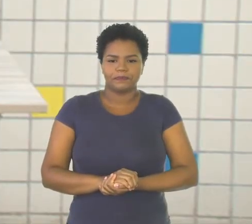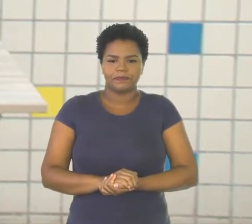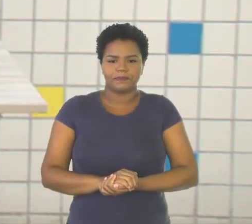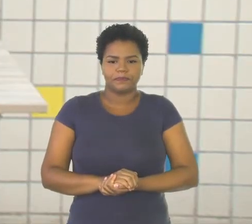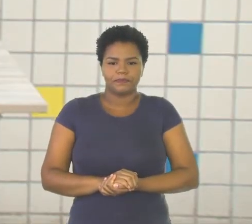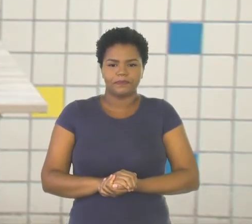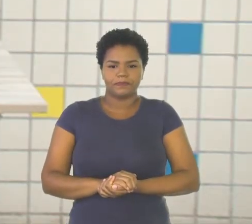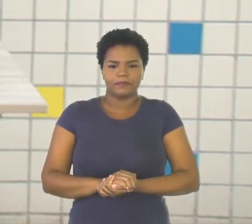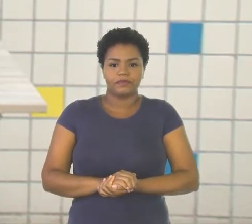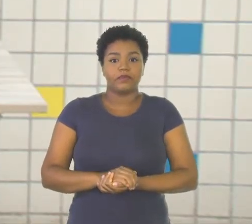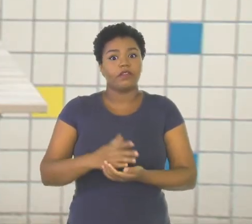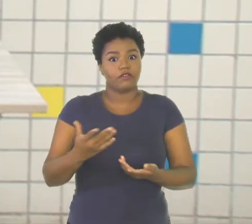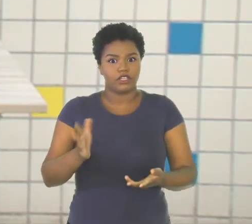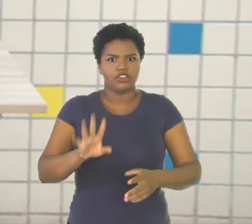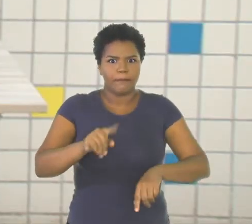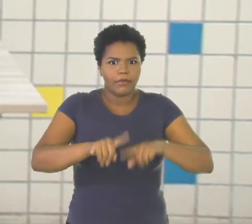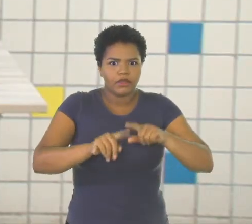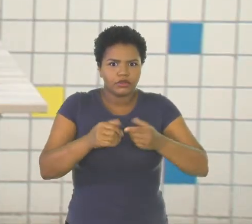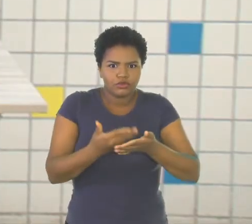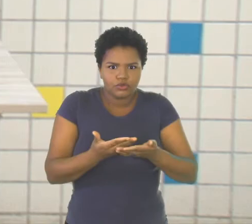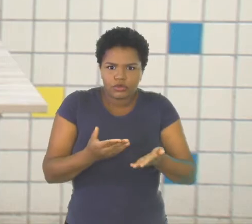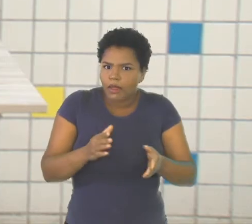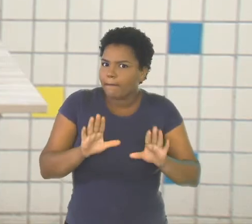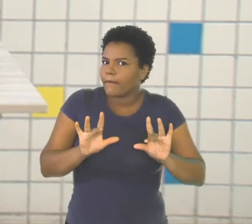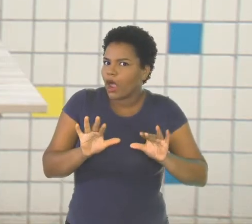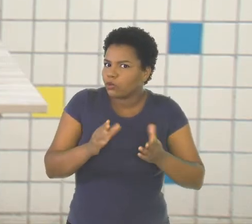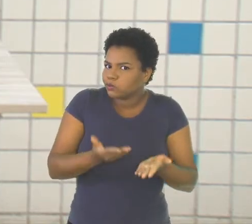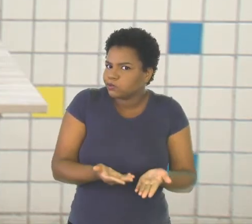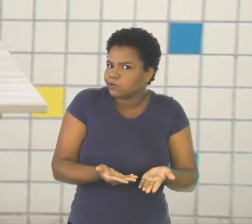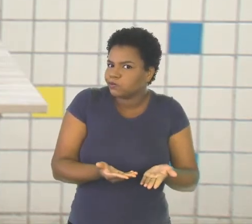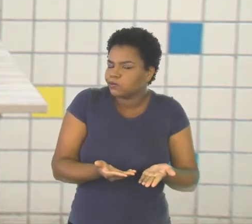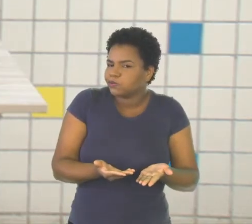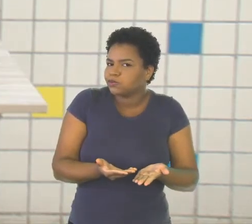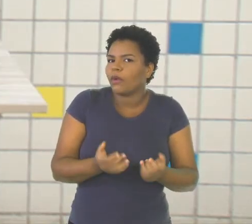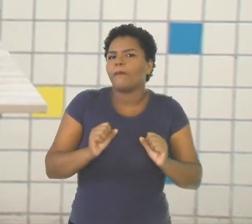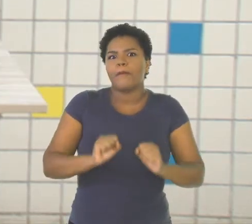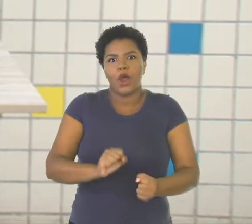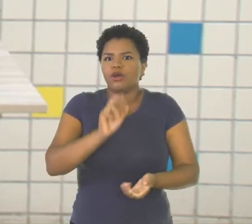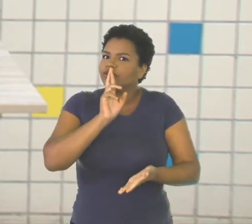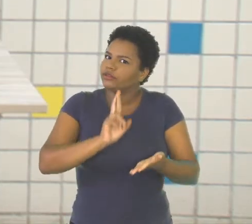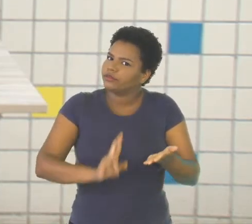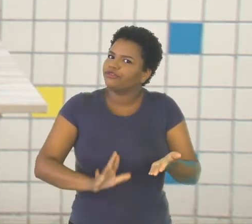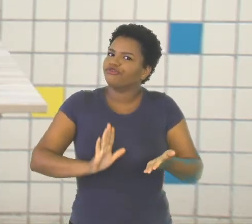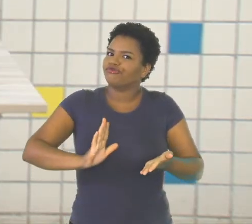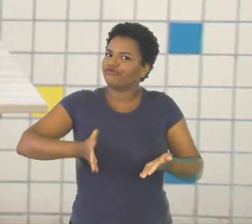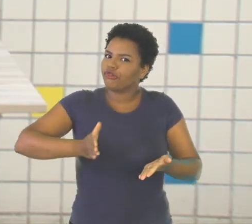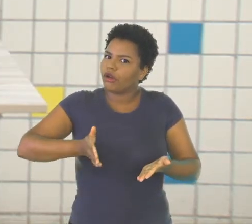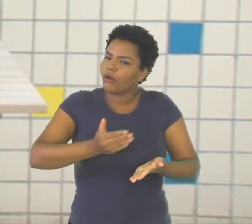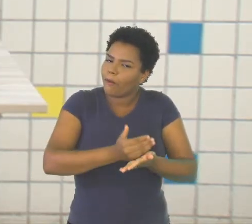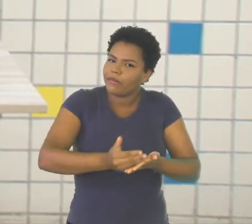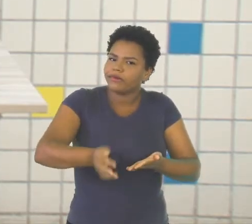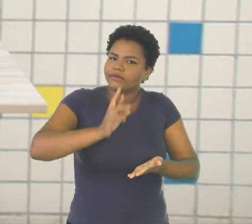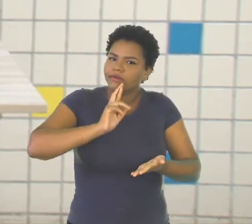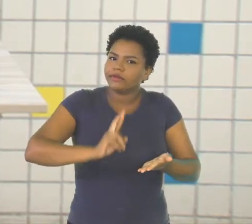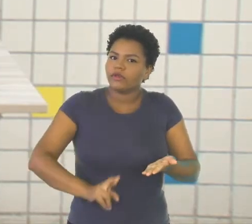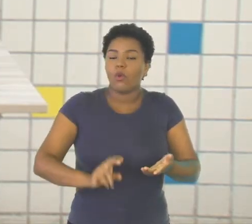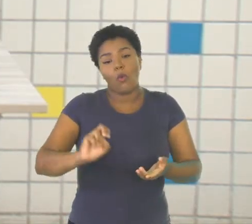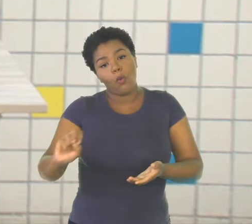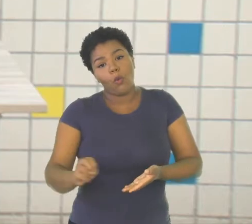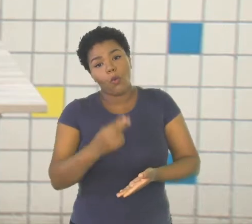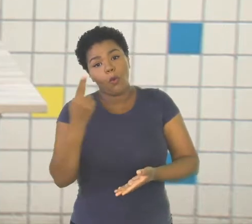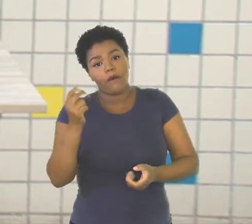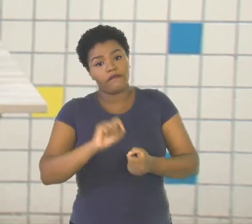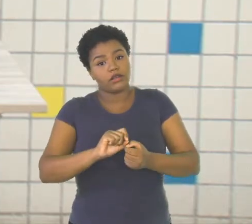Estão com o bloco de estudo na mão? Porque já pode responder, vocês já podem começar a responder ou fazer as